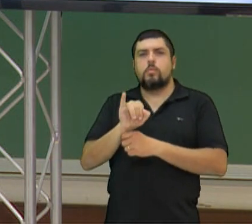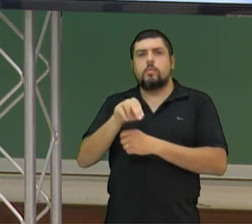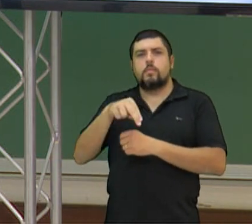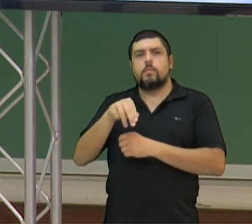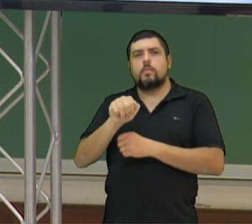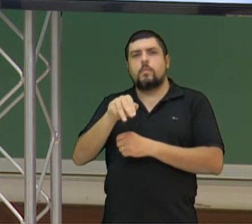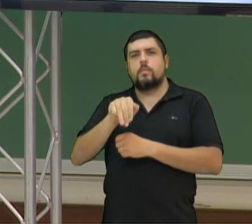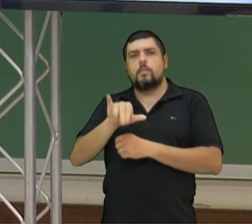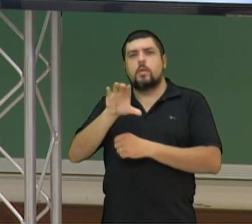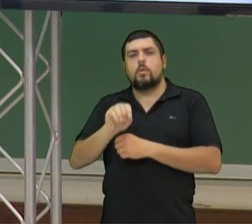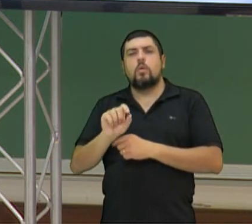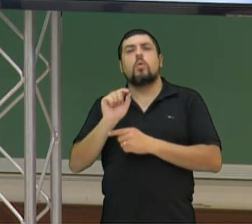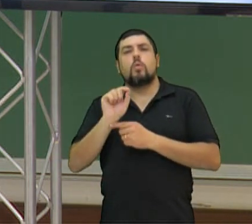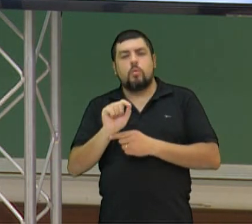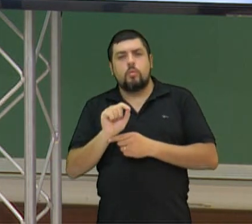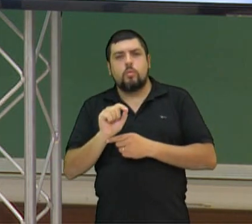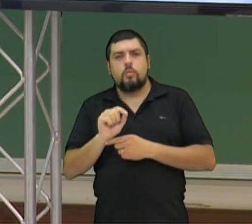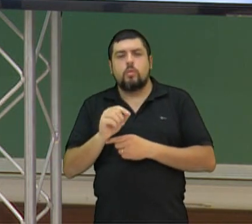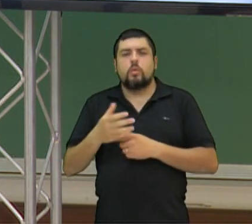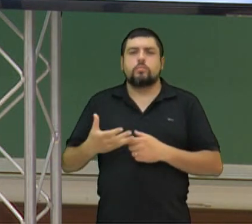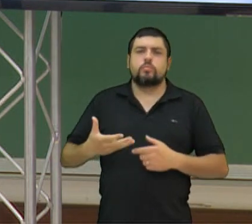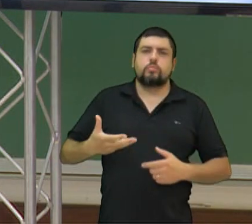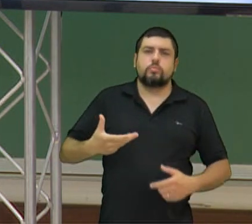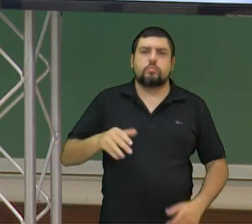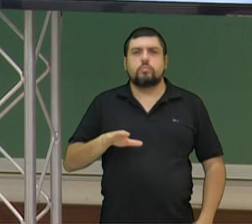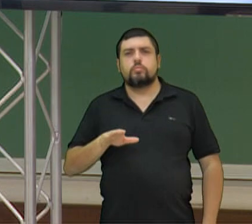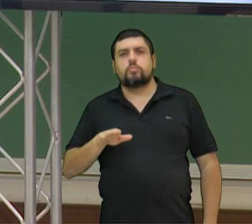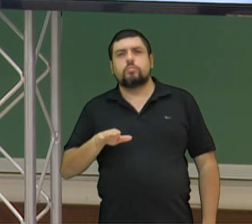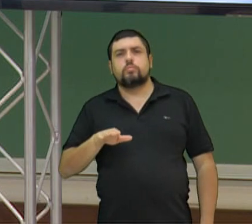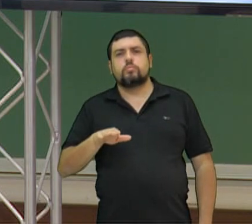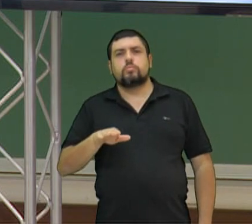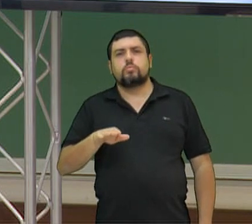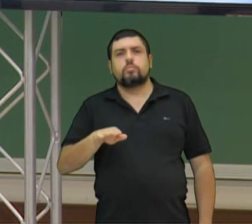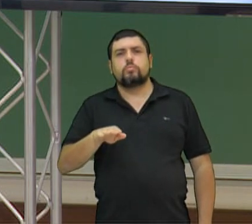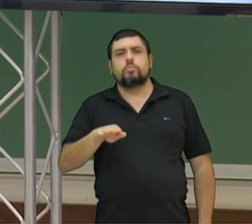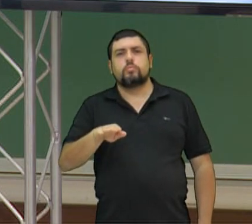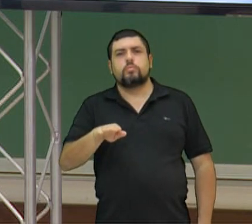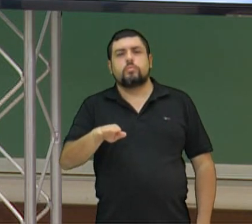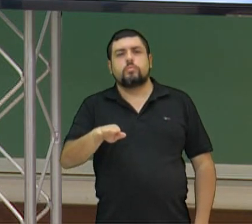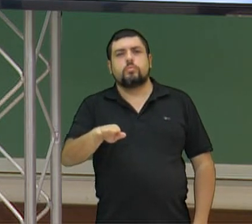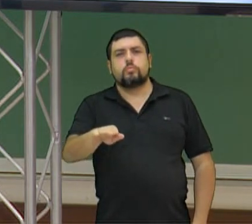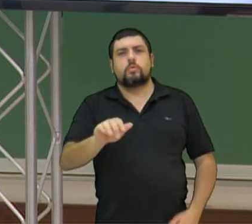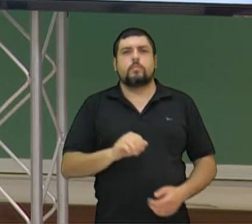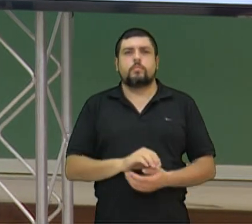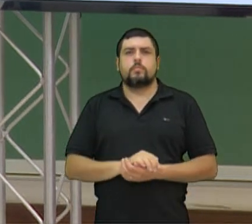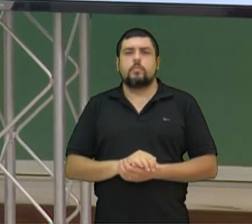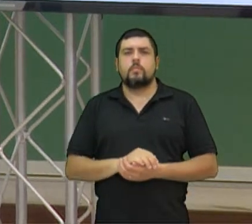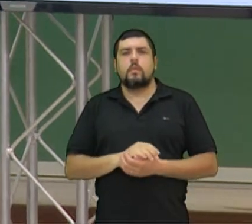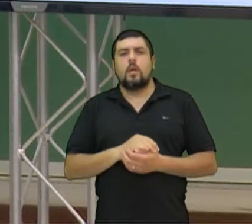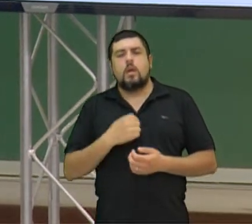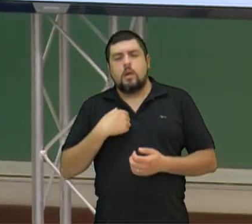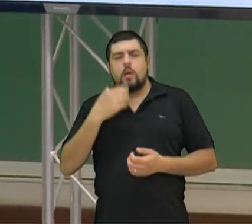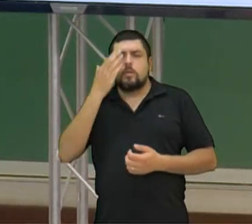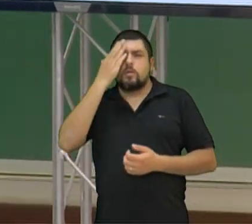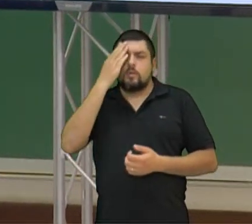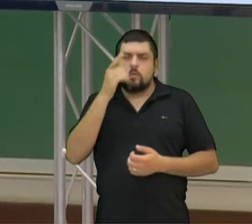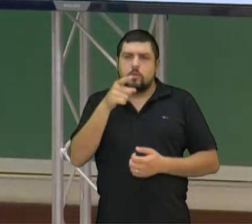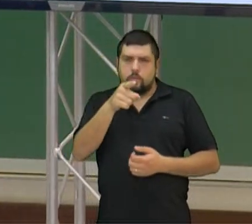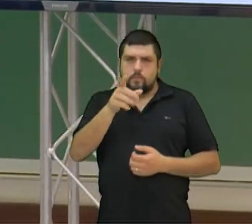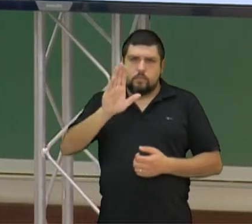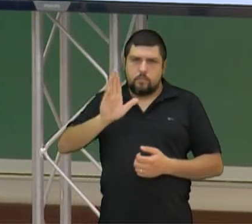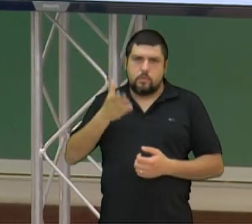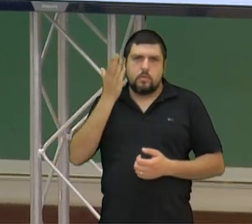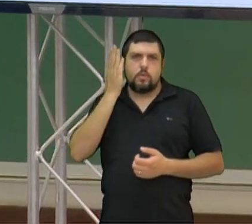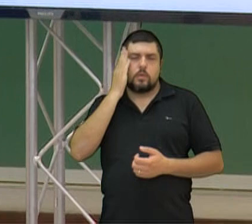velocidade constante, certo? O famoso movimento retilíneo e uniforme. Beleza? Eu sei que vocês já estão careca de saber disso aqui, e agora